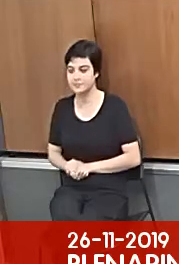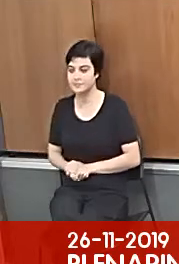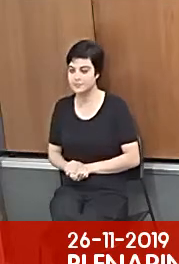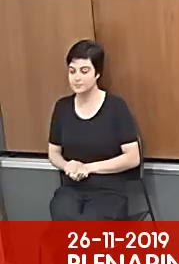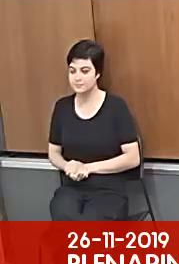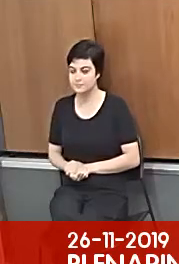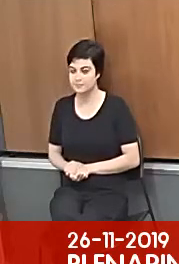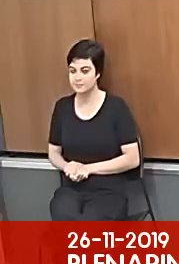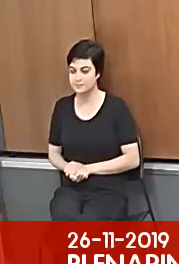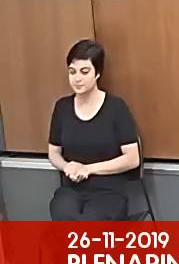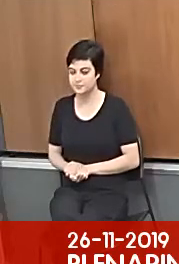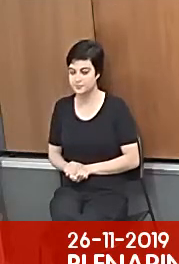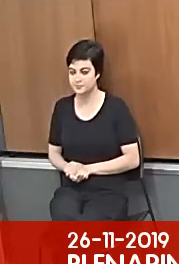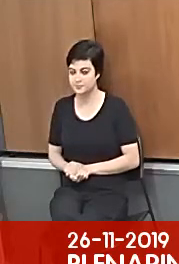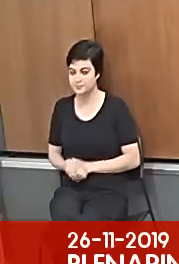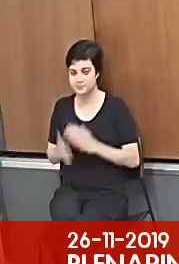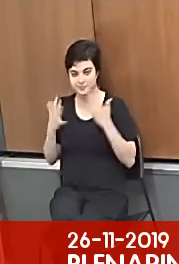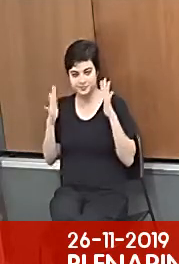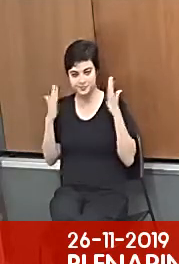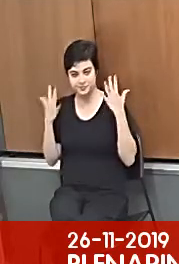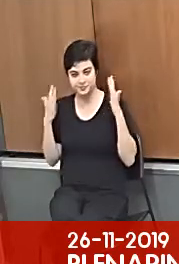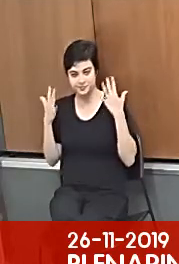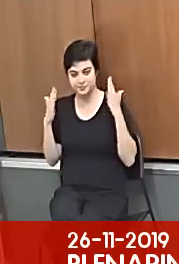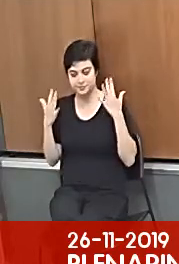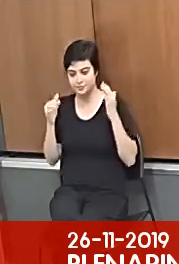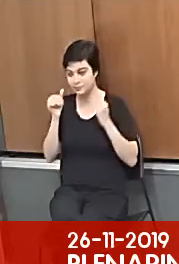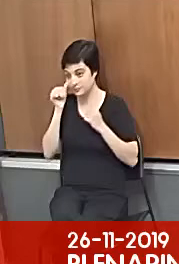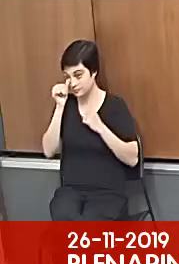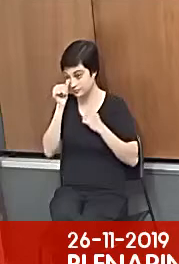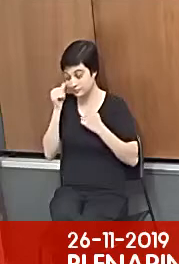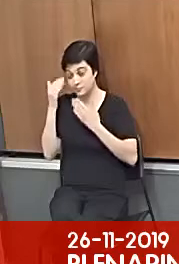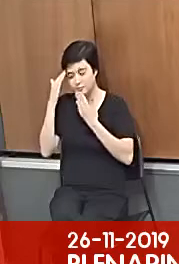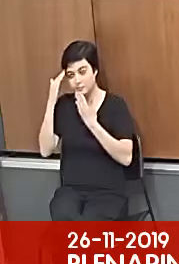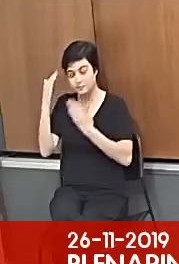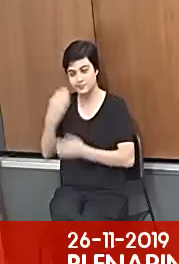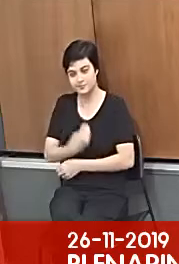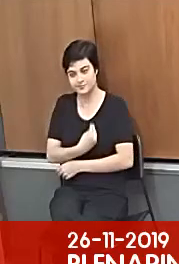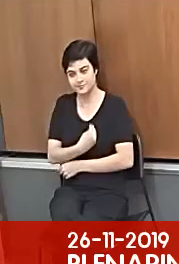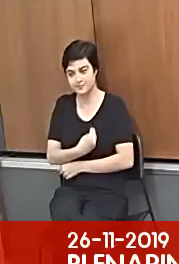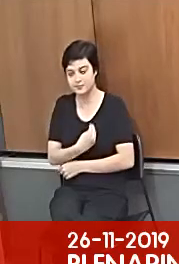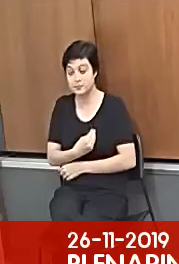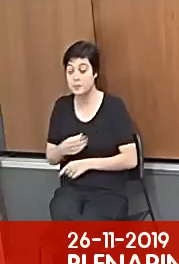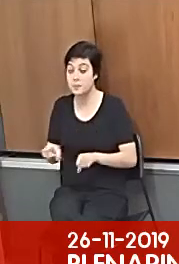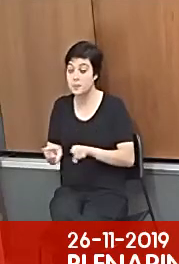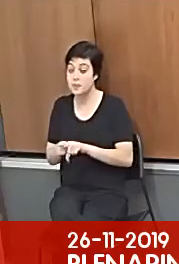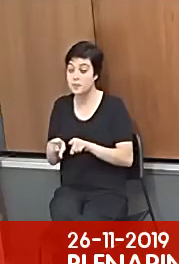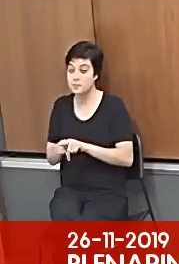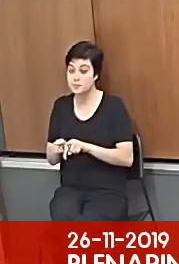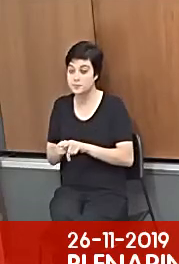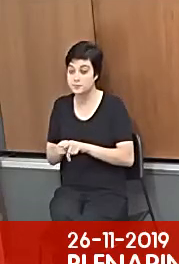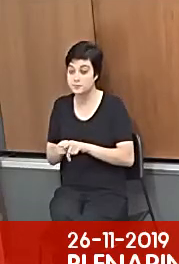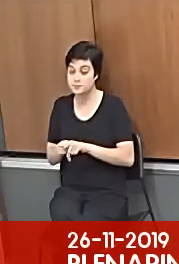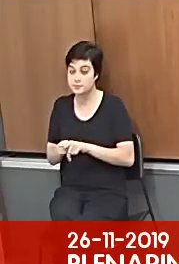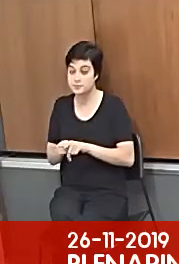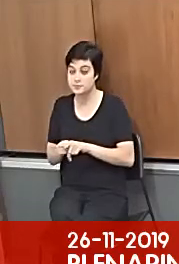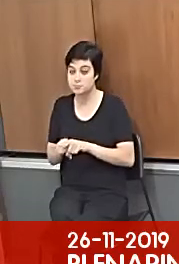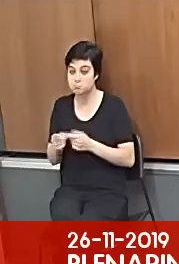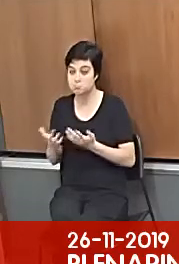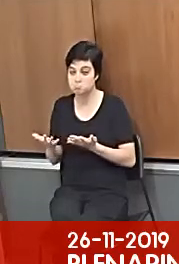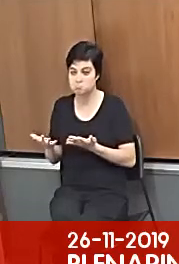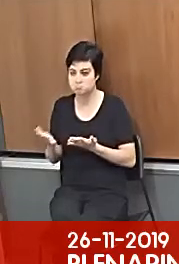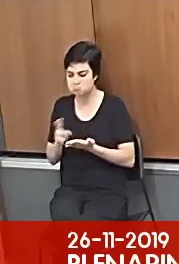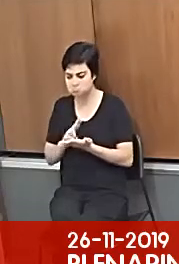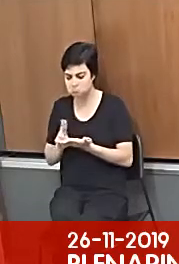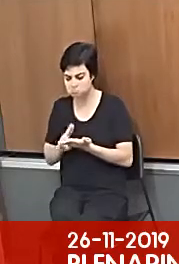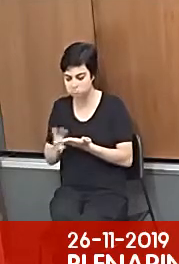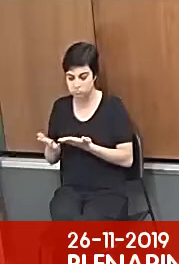Está aí, né? Luciene. Muito obrigado, viu, Luciene? Quero cumprimentar... Ué, sumiu aqui. Estava o nome da